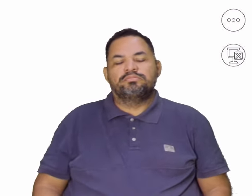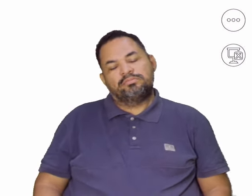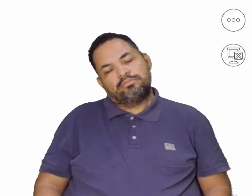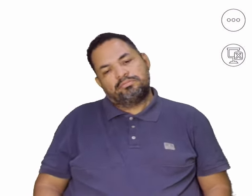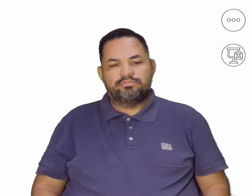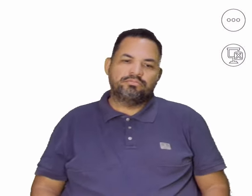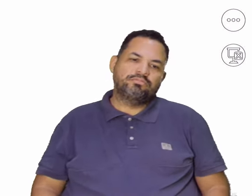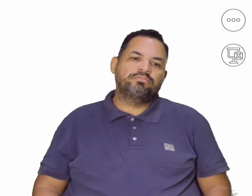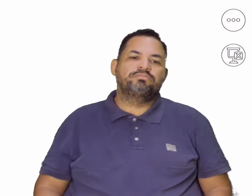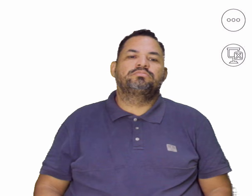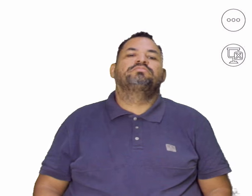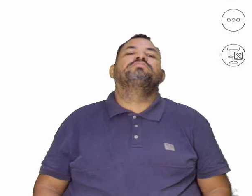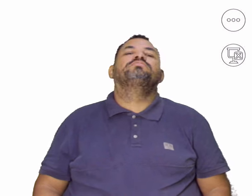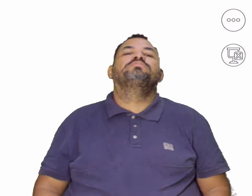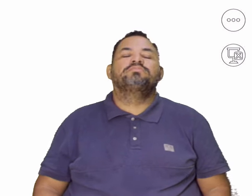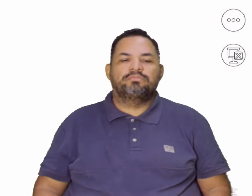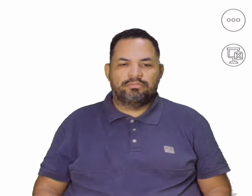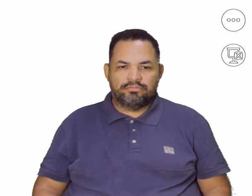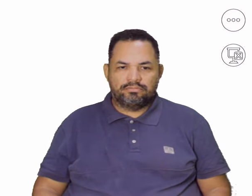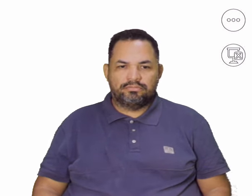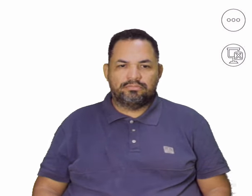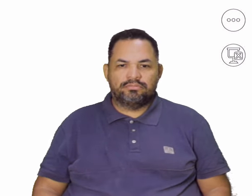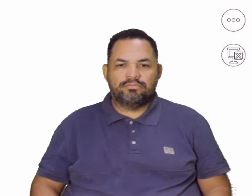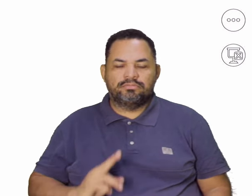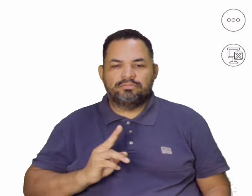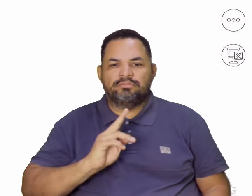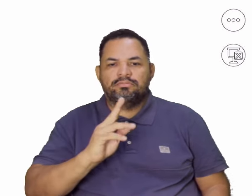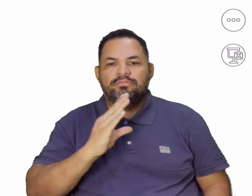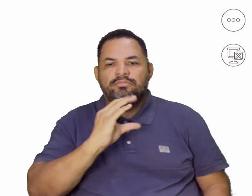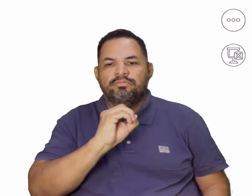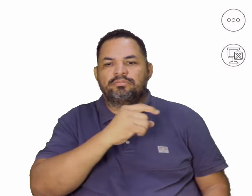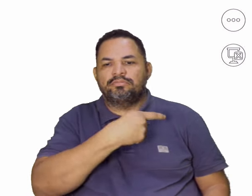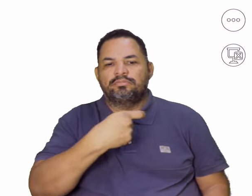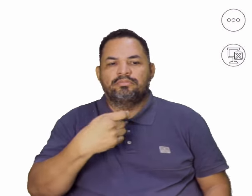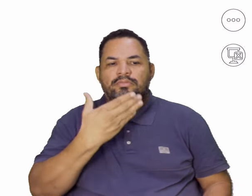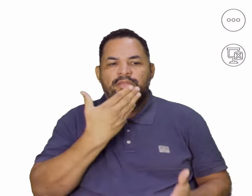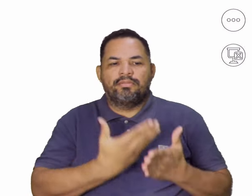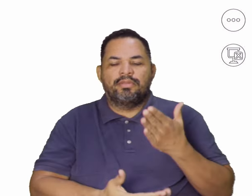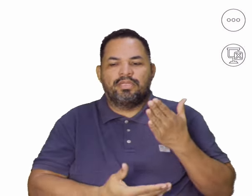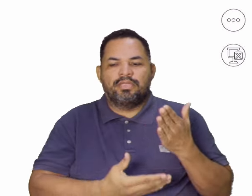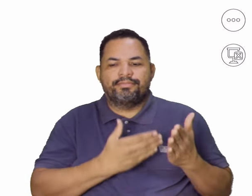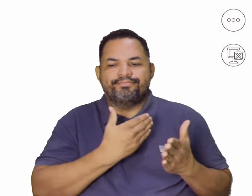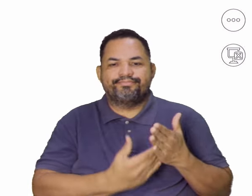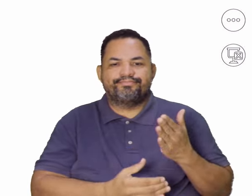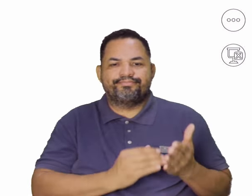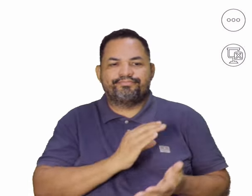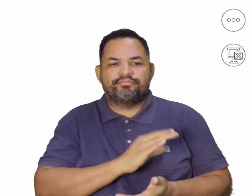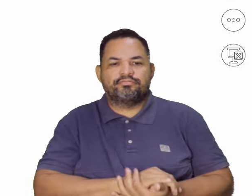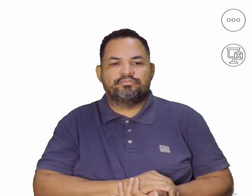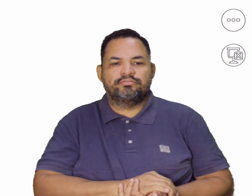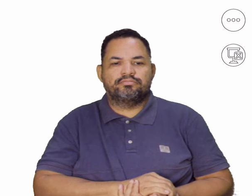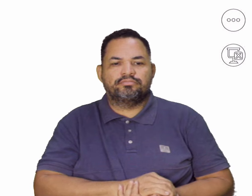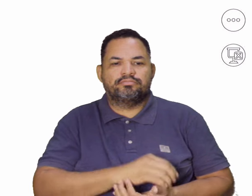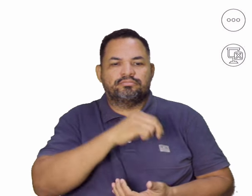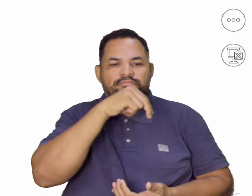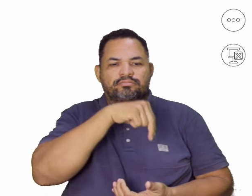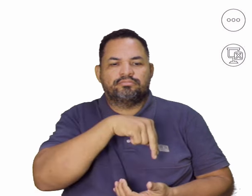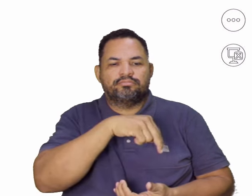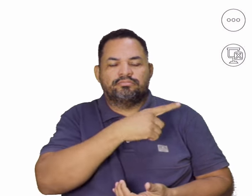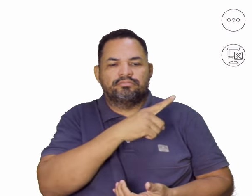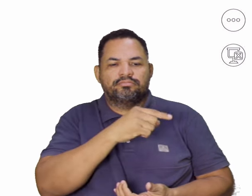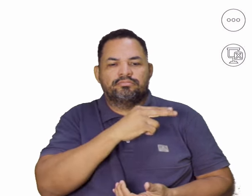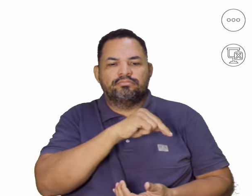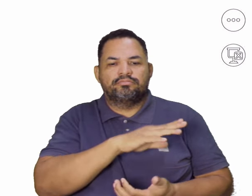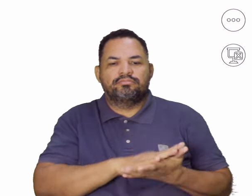oxidação oxidação é um processo no qual existe perda de elétron Então você tem o Zin zero e ele passa a